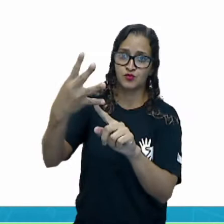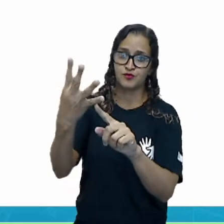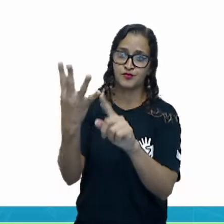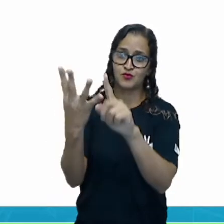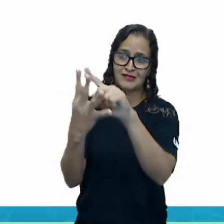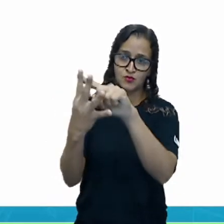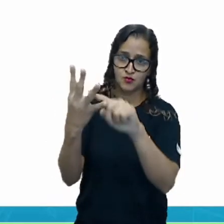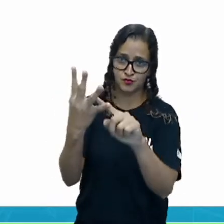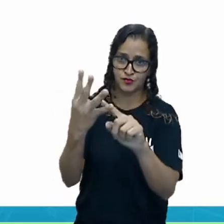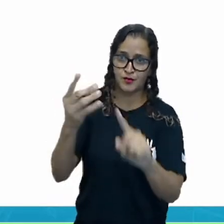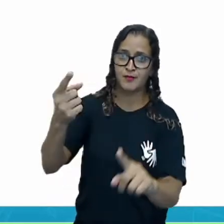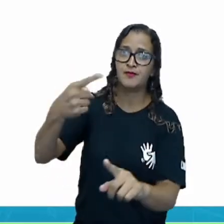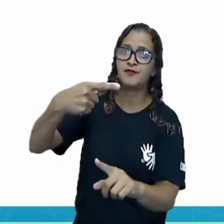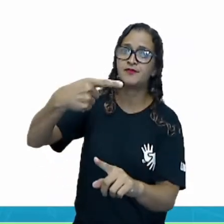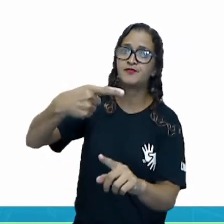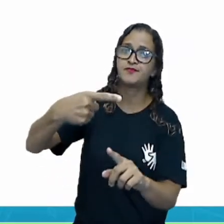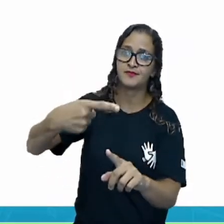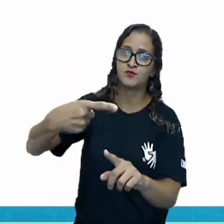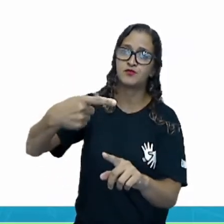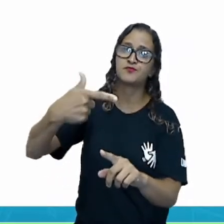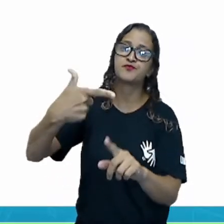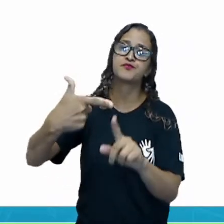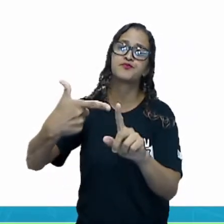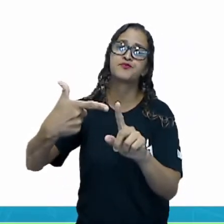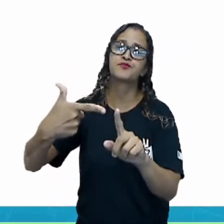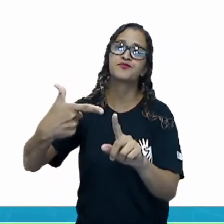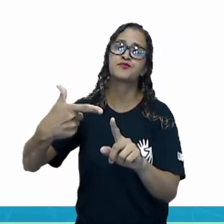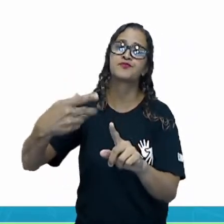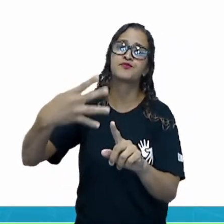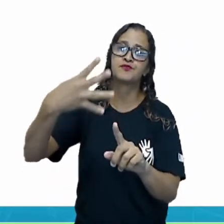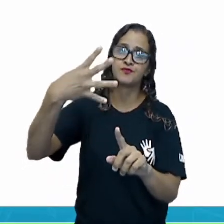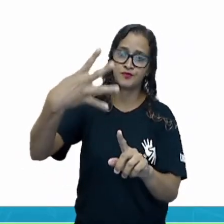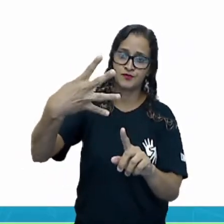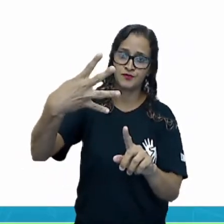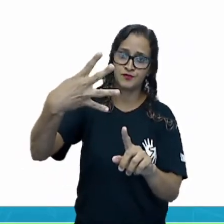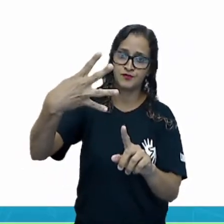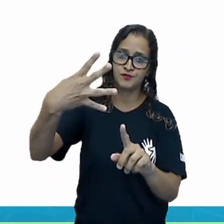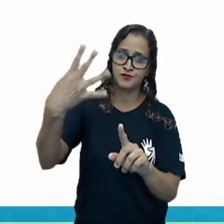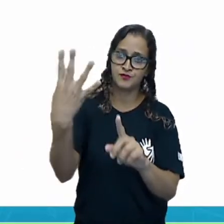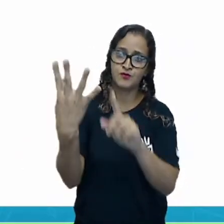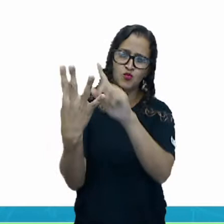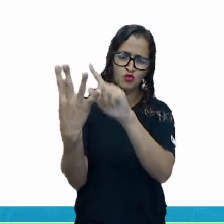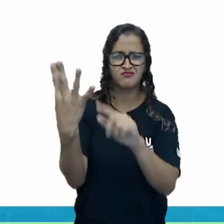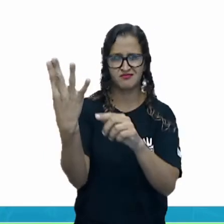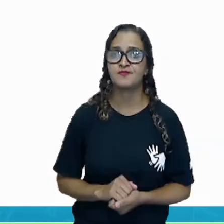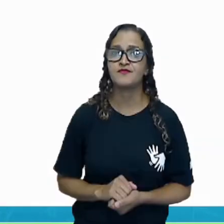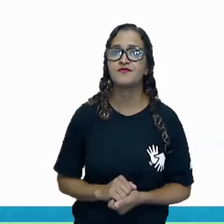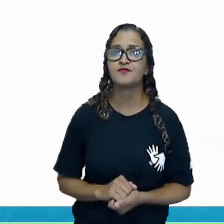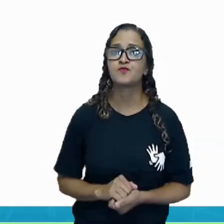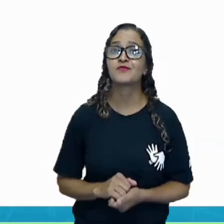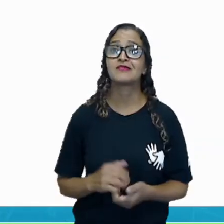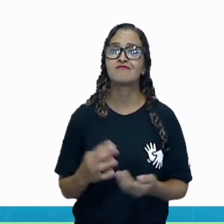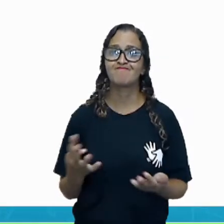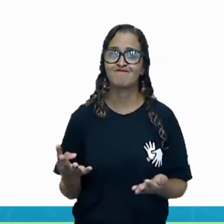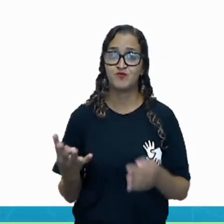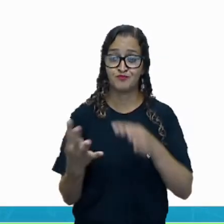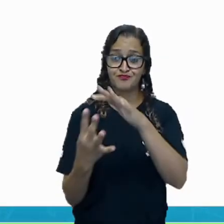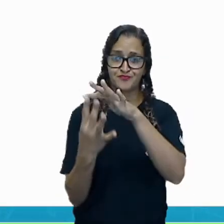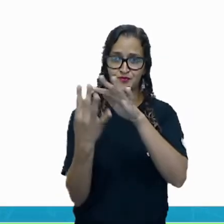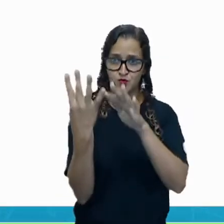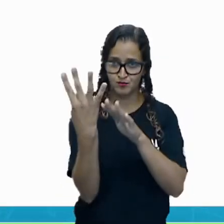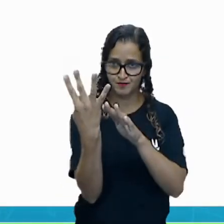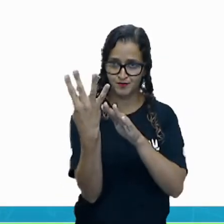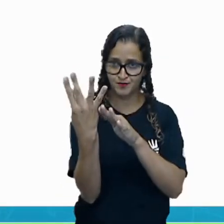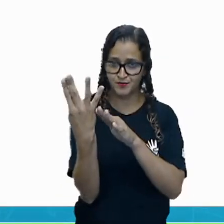menos 2. Ó, 4 menos 2. Esse é o cálculo aqui, ó. 4 menos 2.